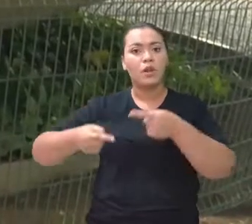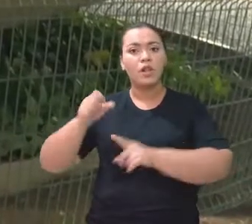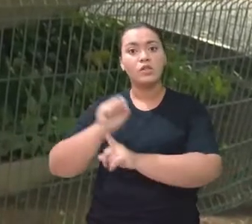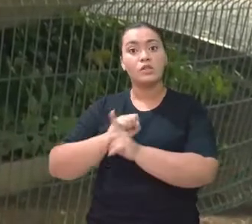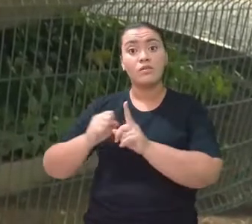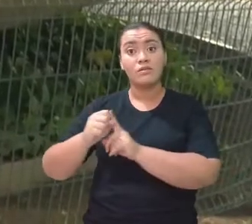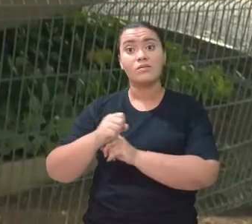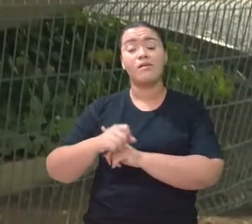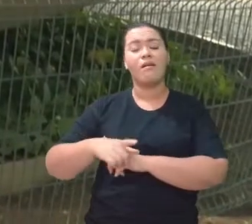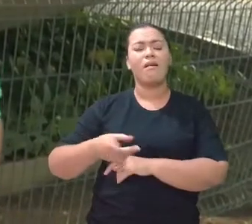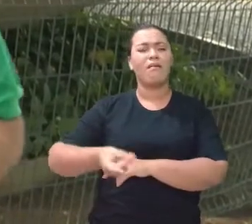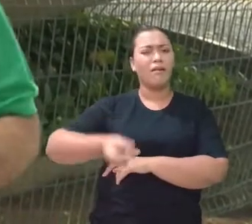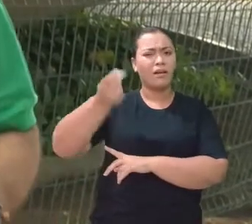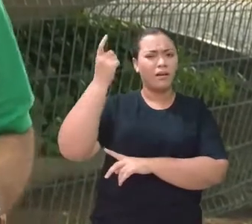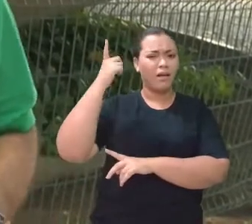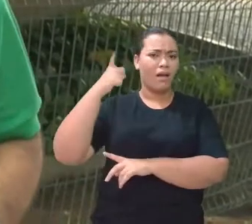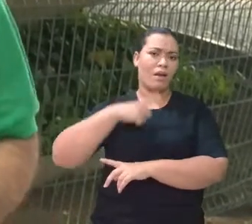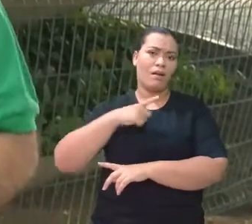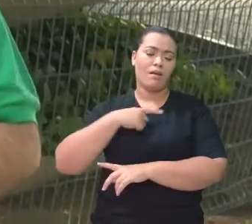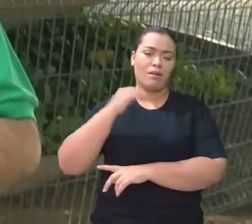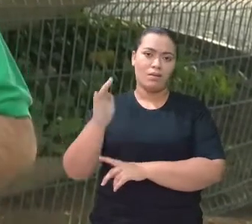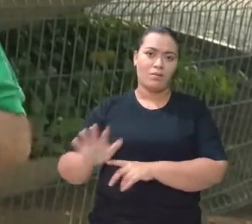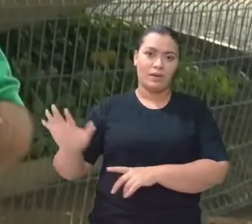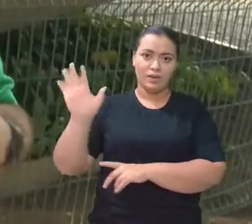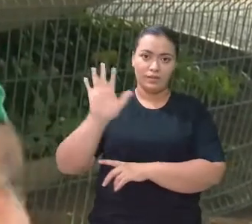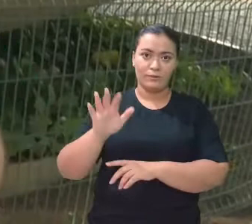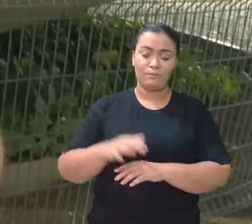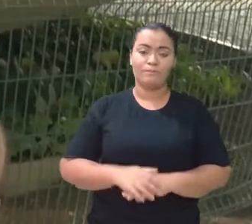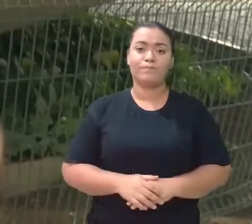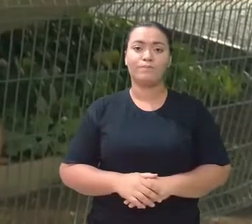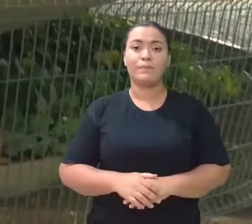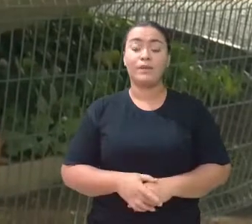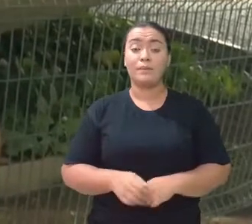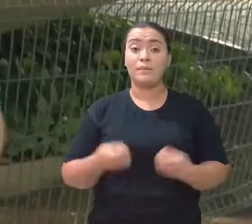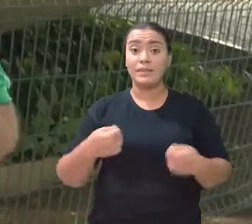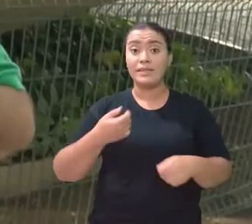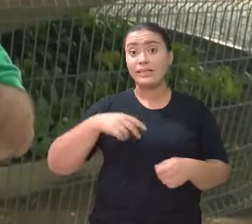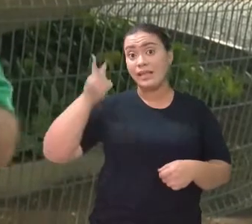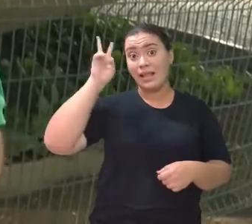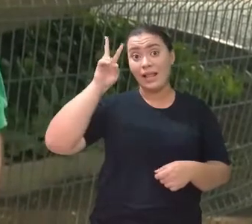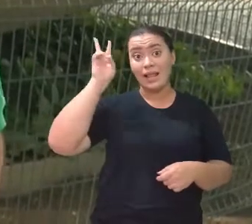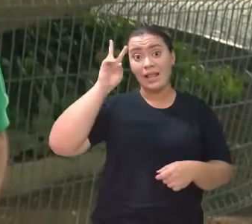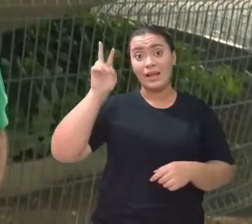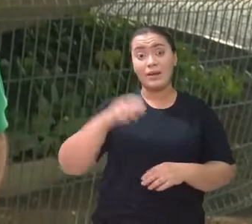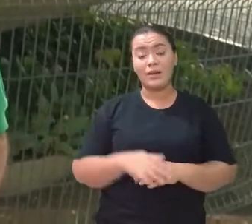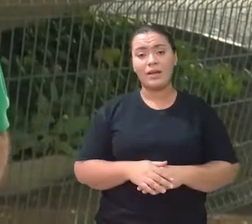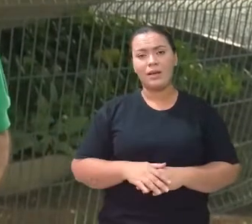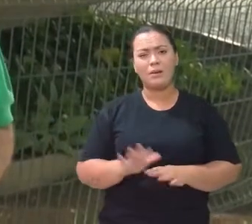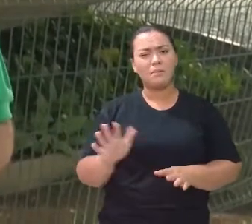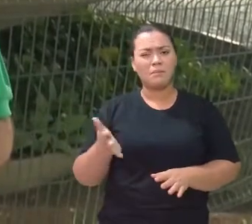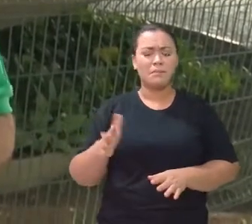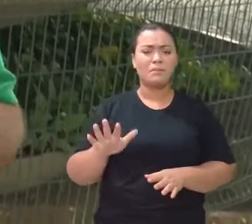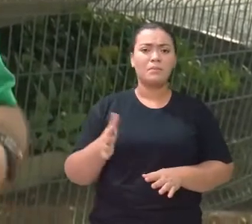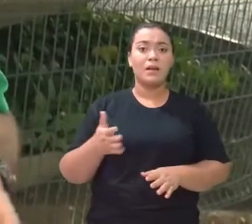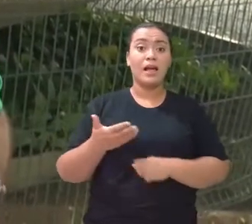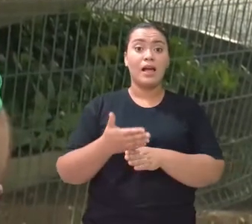vinha acontecendo no Brasil na época. Nós vamos ter que lembrar, né, que há pouco tempo